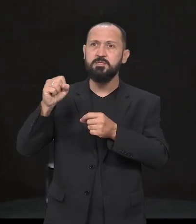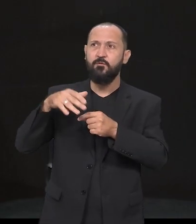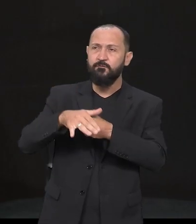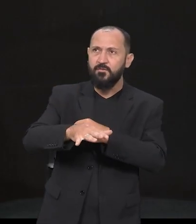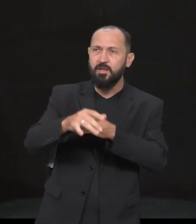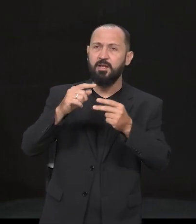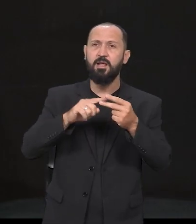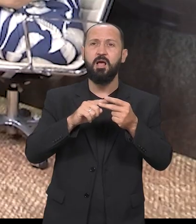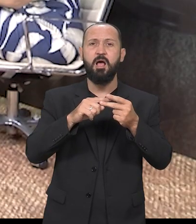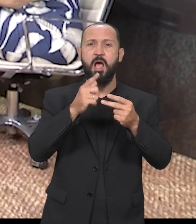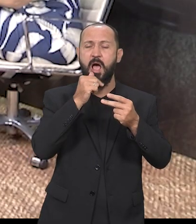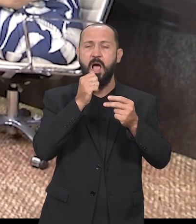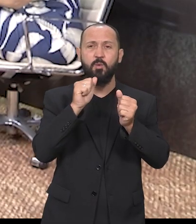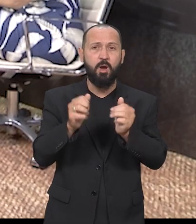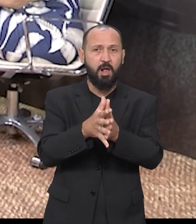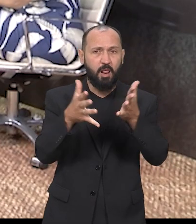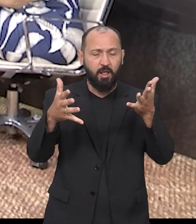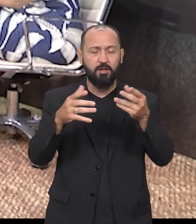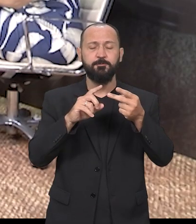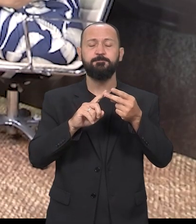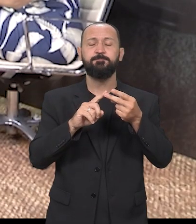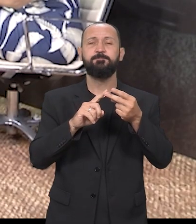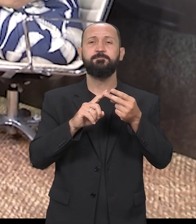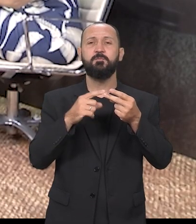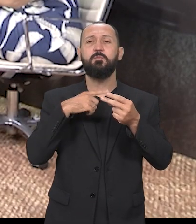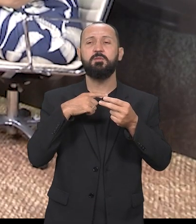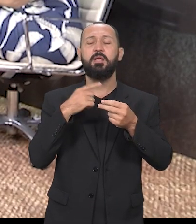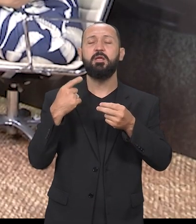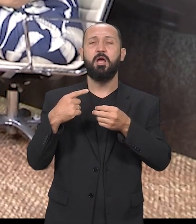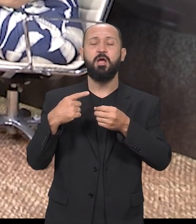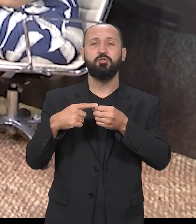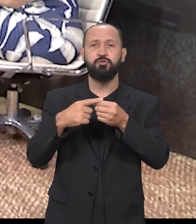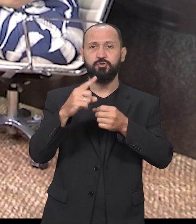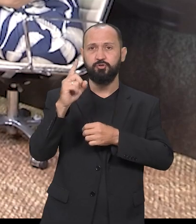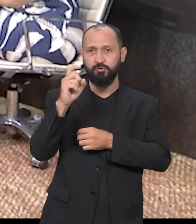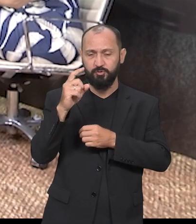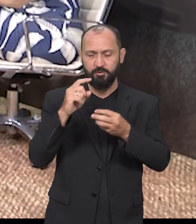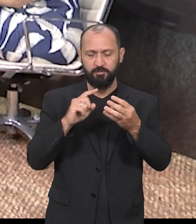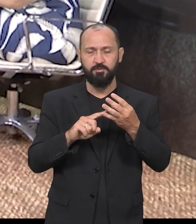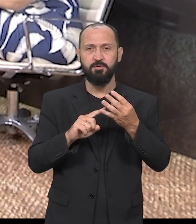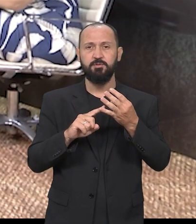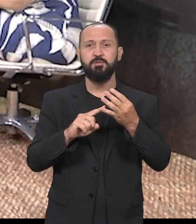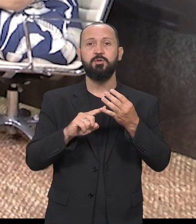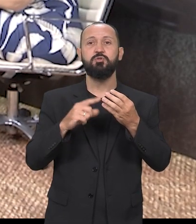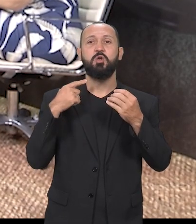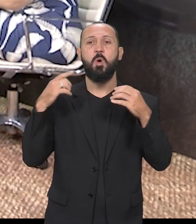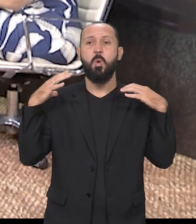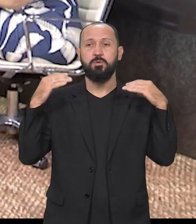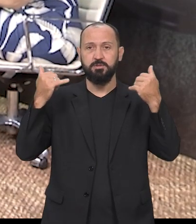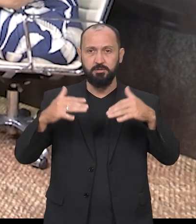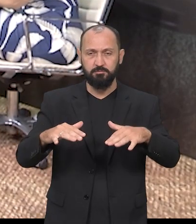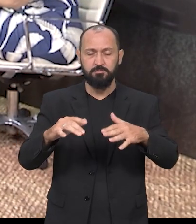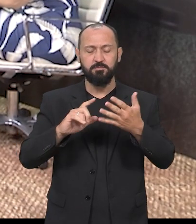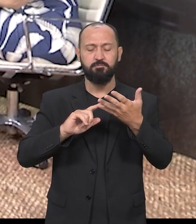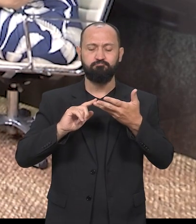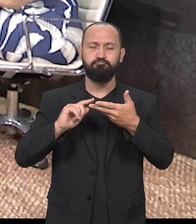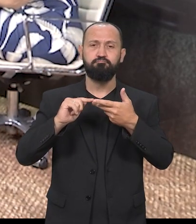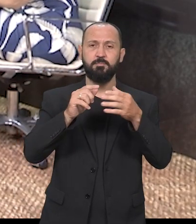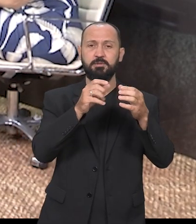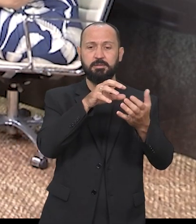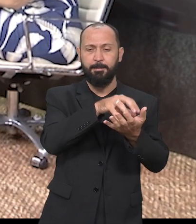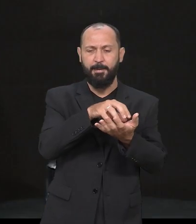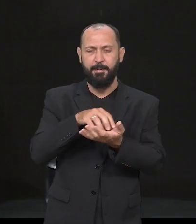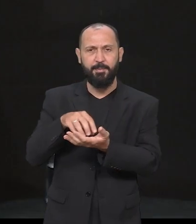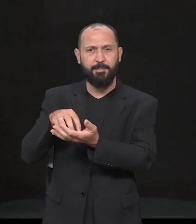de Água Clara, temos a URP de Dourados, temos a URP de Costa Rica, tem então